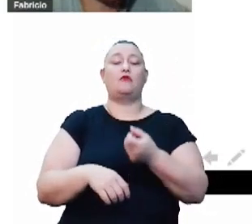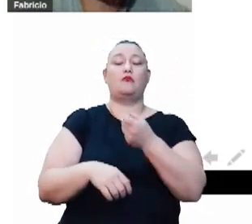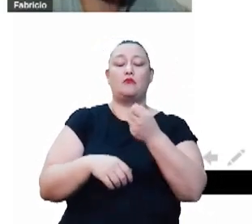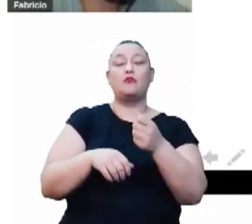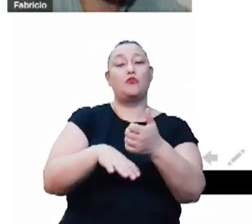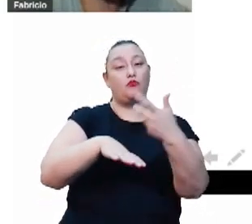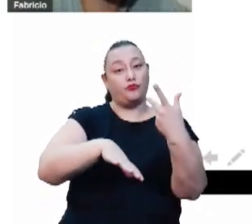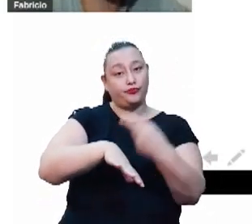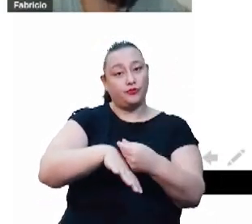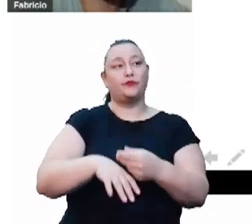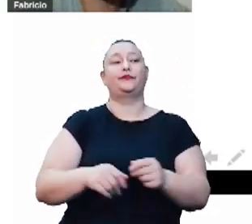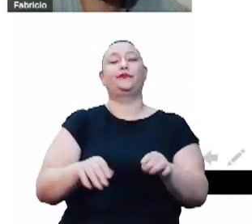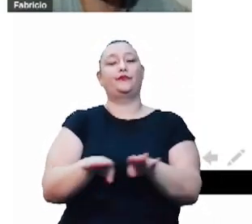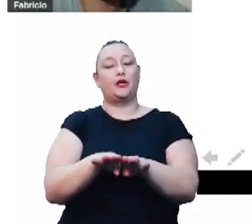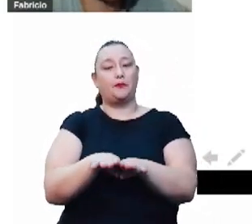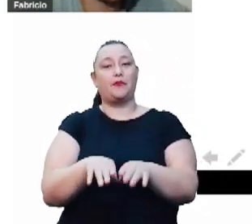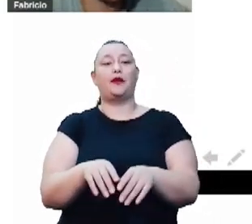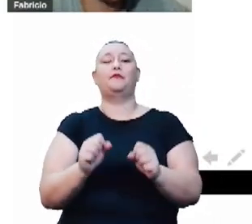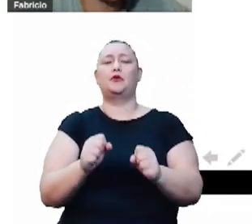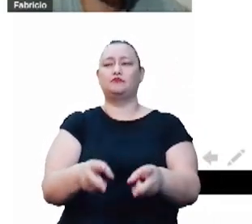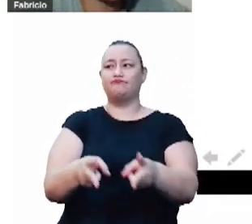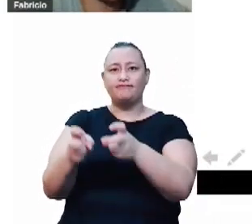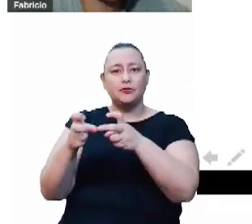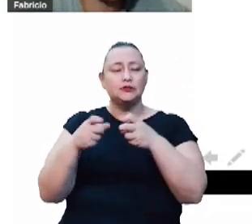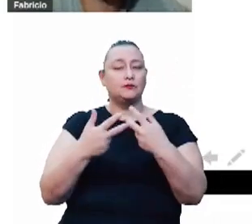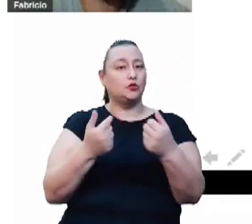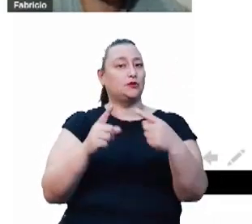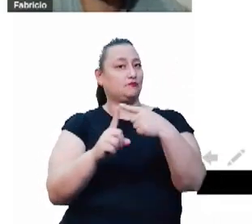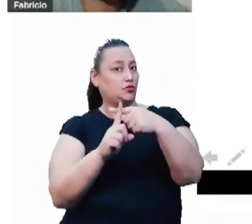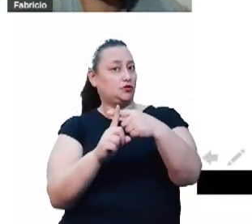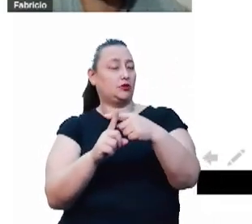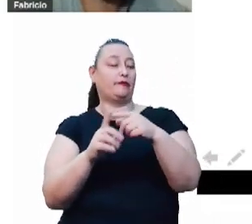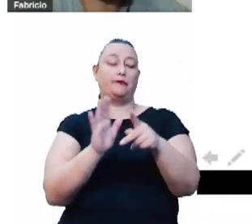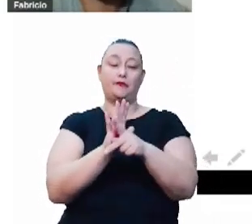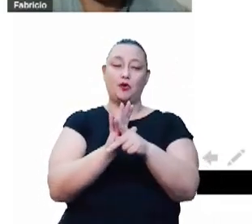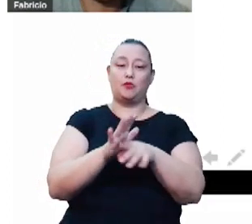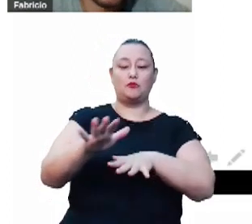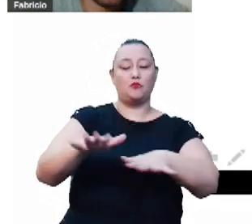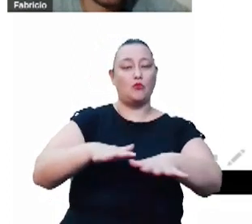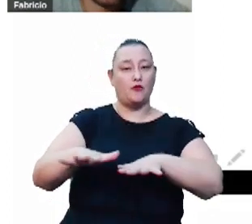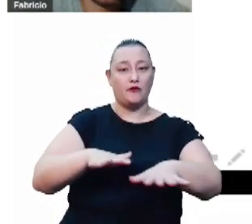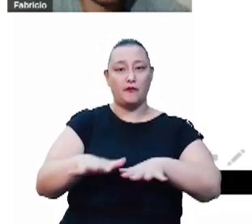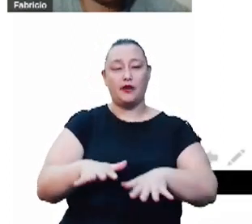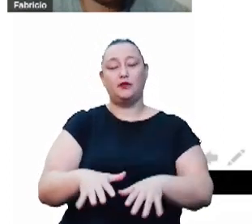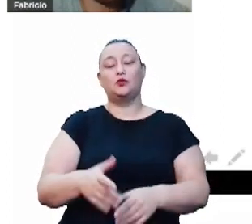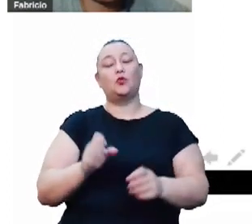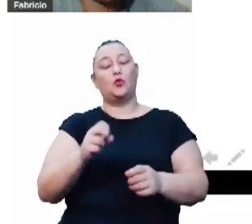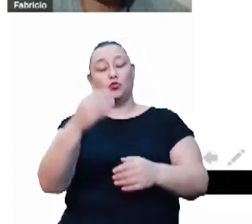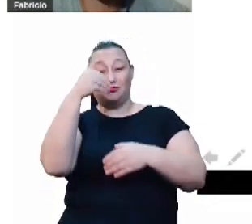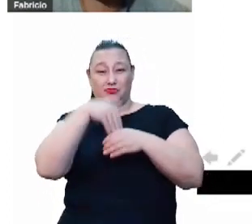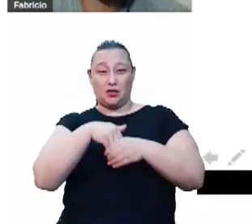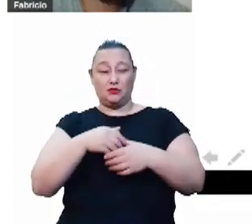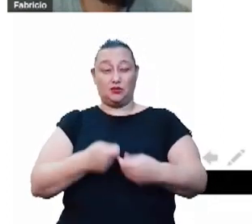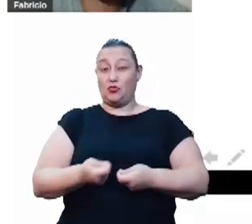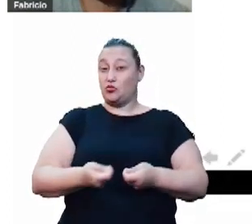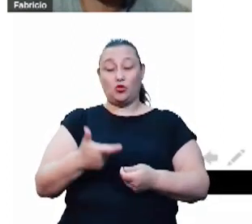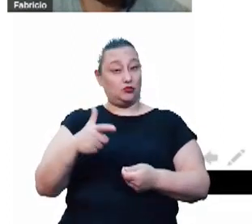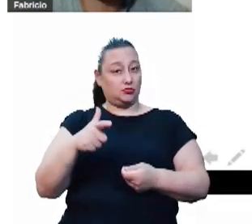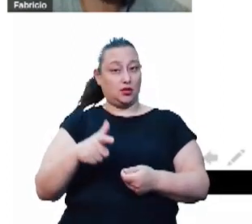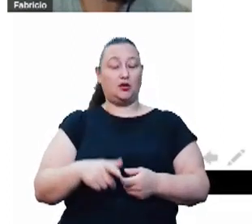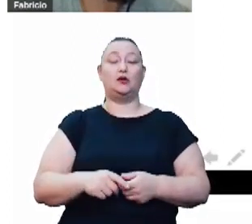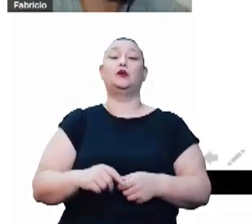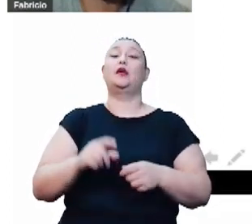né? Os efeitos que a gente pode ver positivos são tanto em sintomas motores quanto não motores, tá? E os não motores